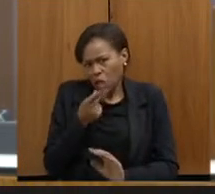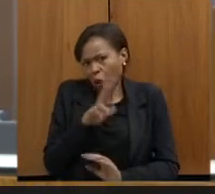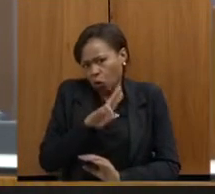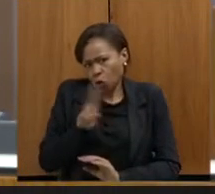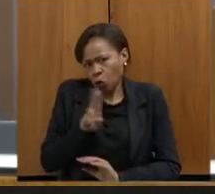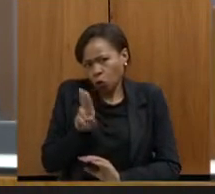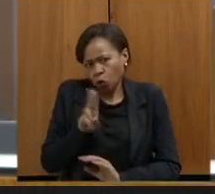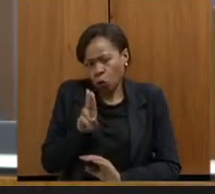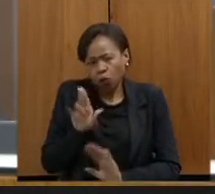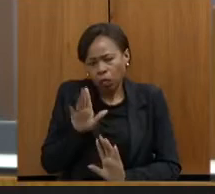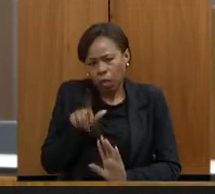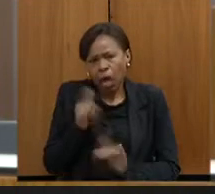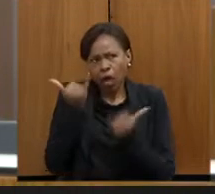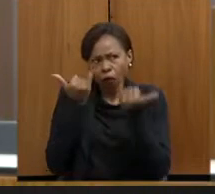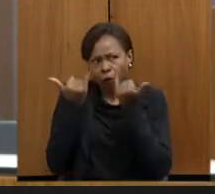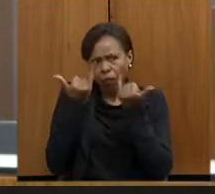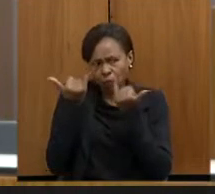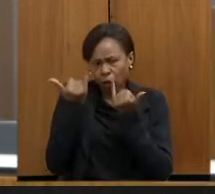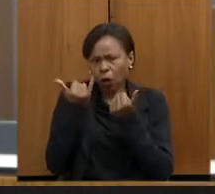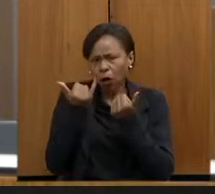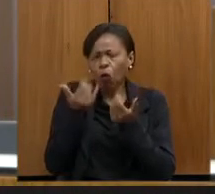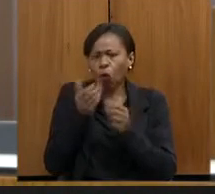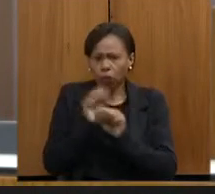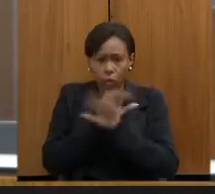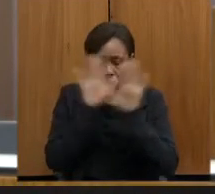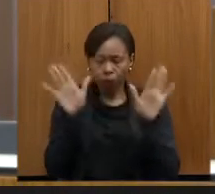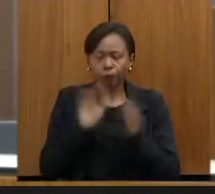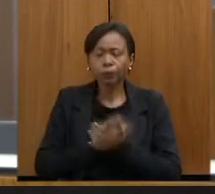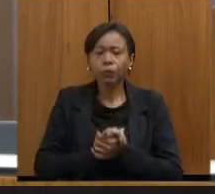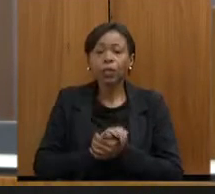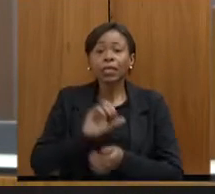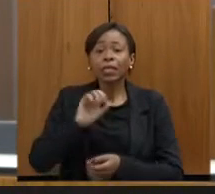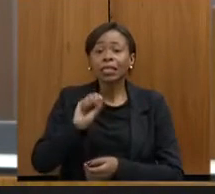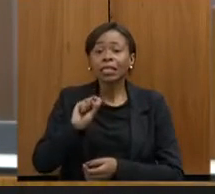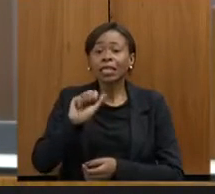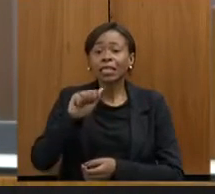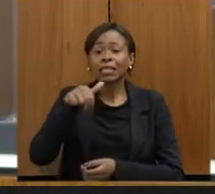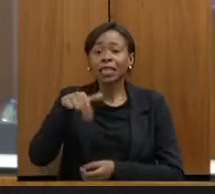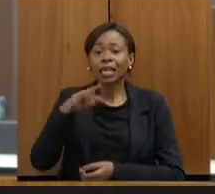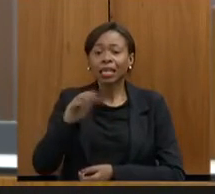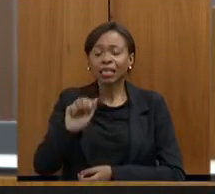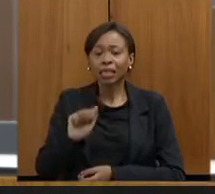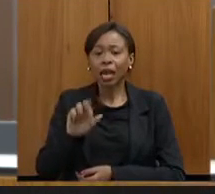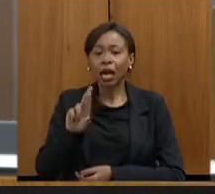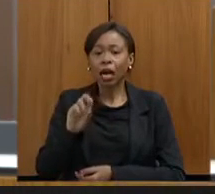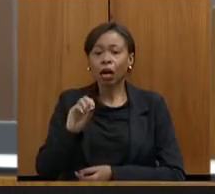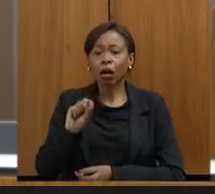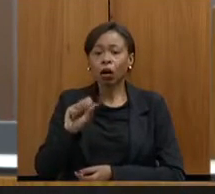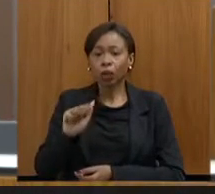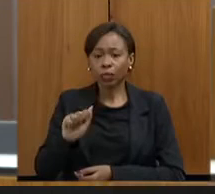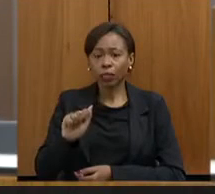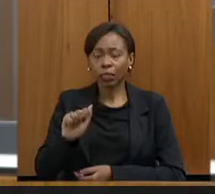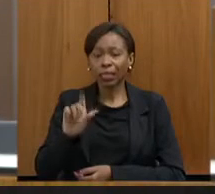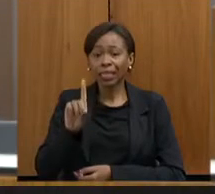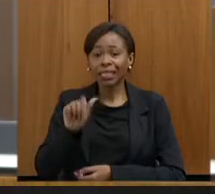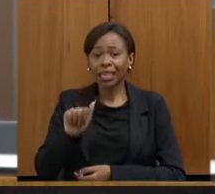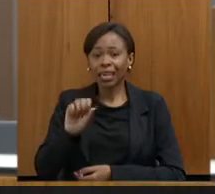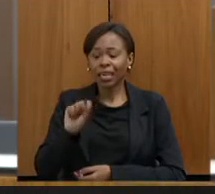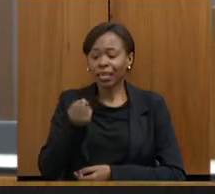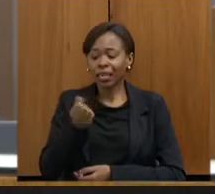ele, que são dados públicos, o município de Santa Rosa da Serra. O município de Santa Rosa da Serra, nós estamos